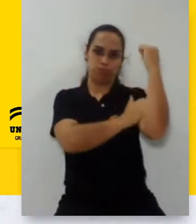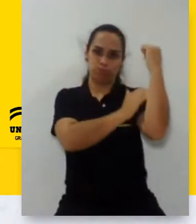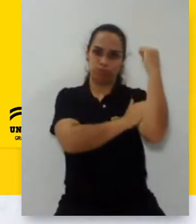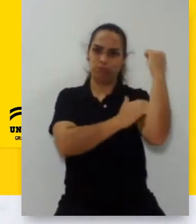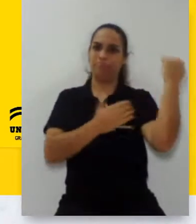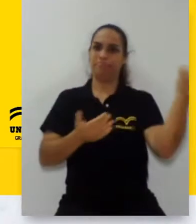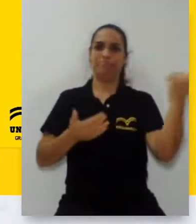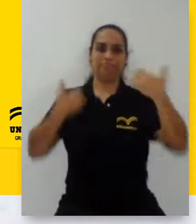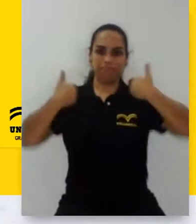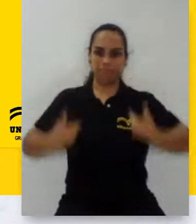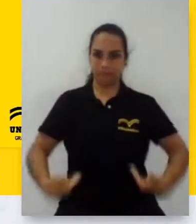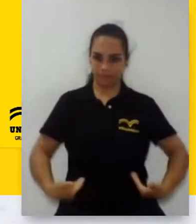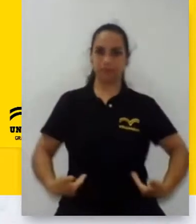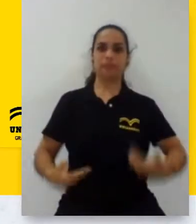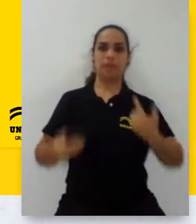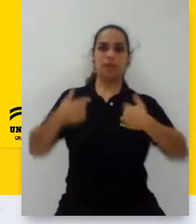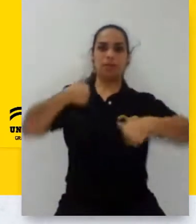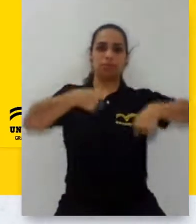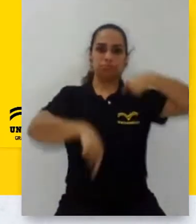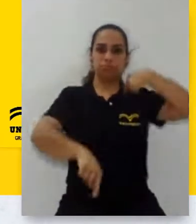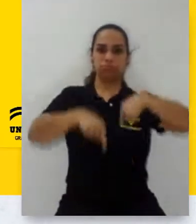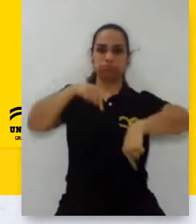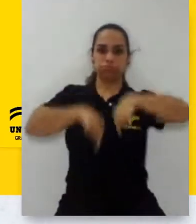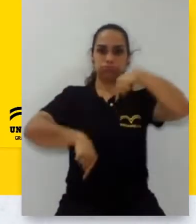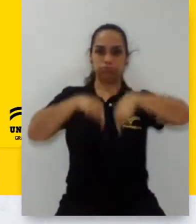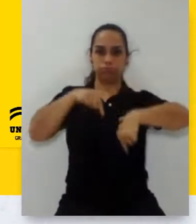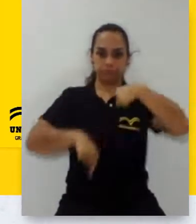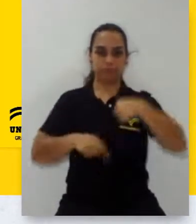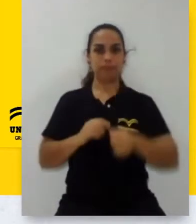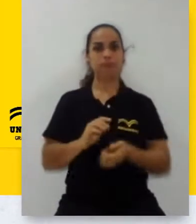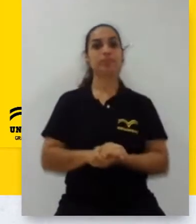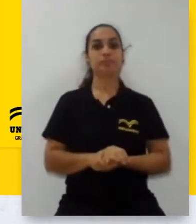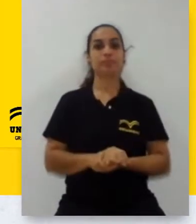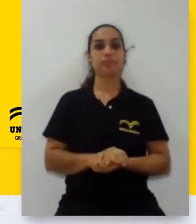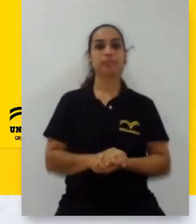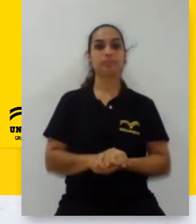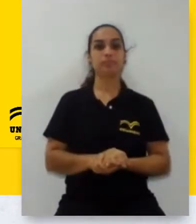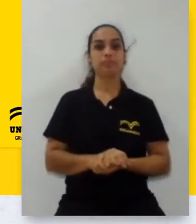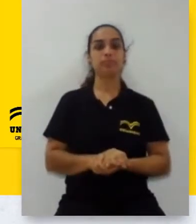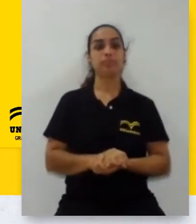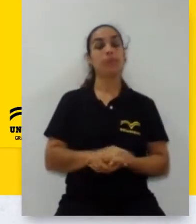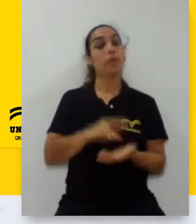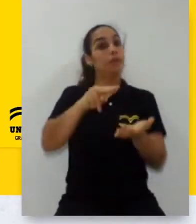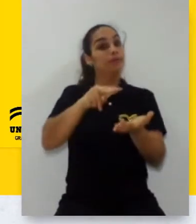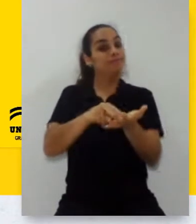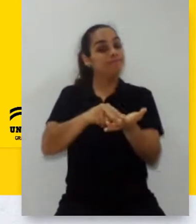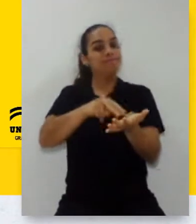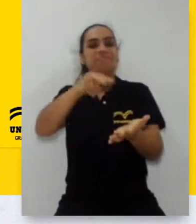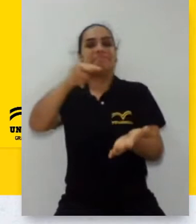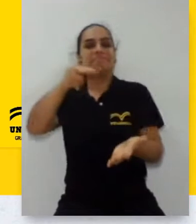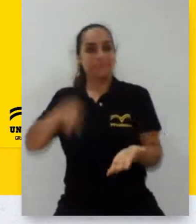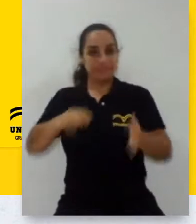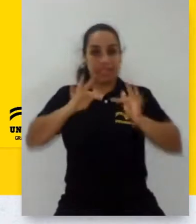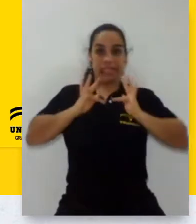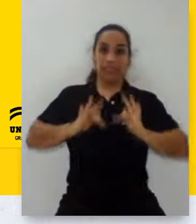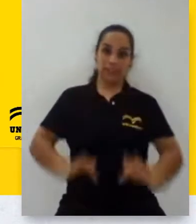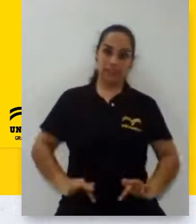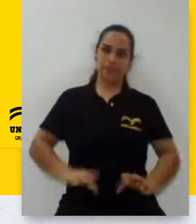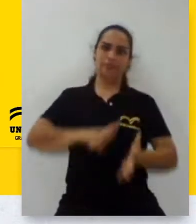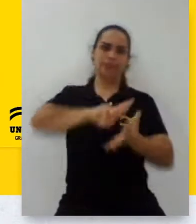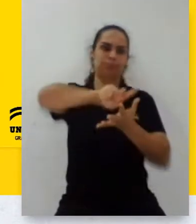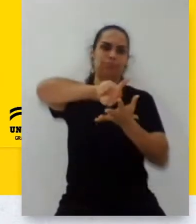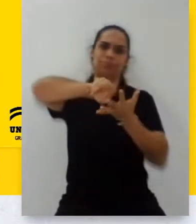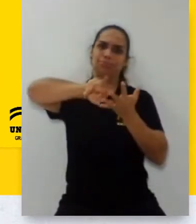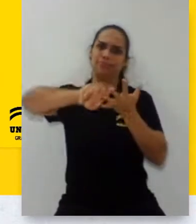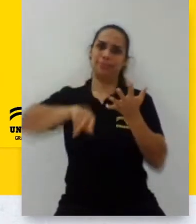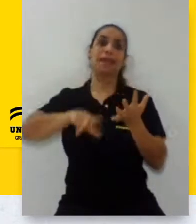Então, os benefícios a nível sanguíneo, nós temos a questão, então, das melhoras aí, né, dos eritrócitos, leucócitos. Então, o sangue ele é